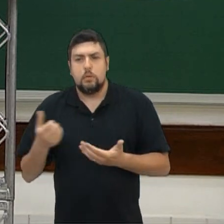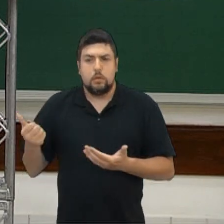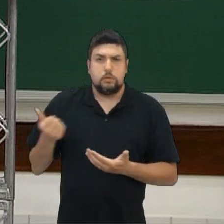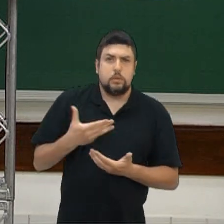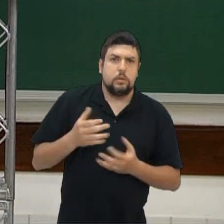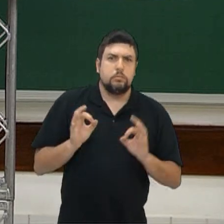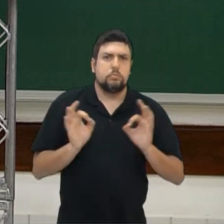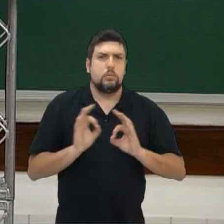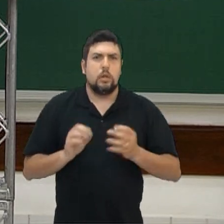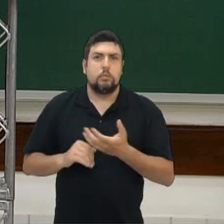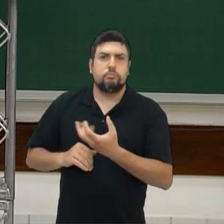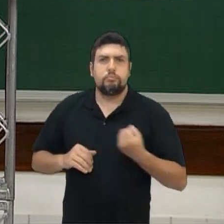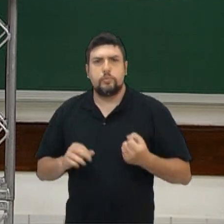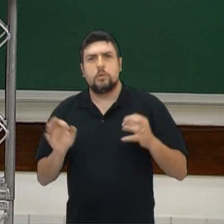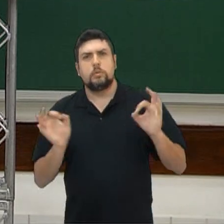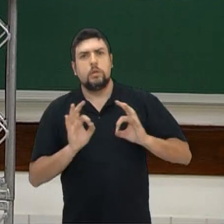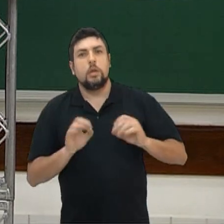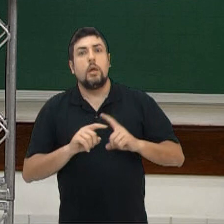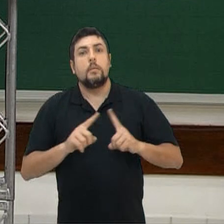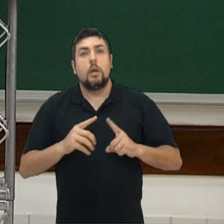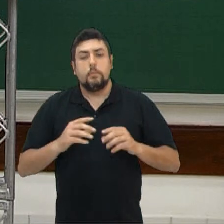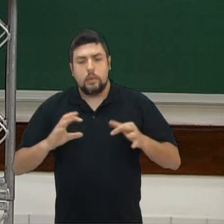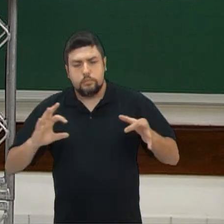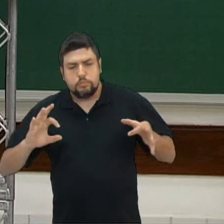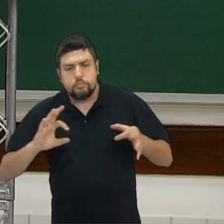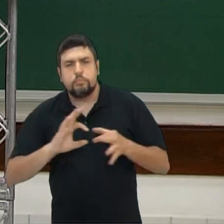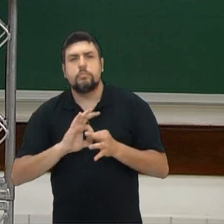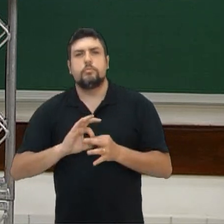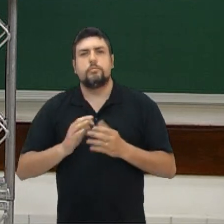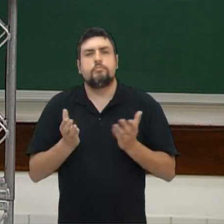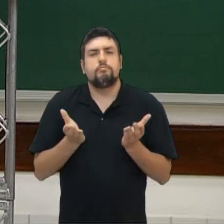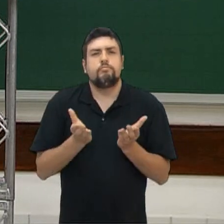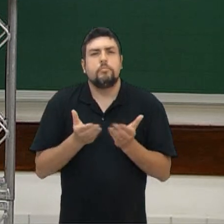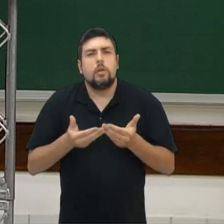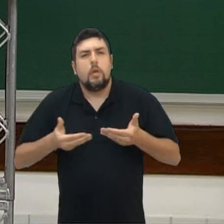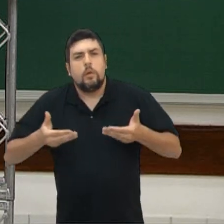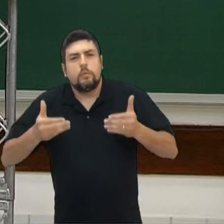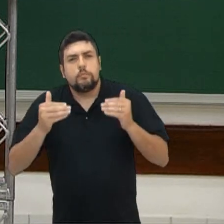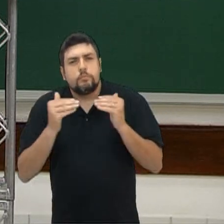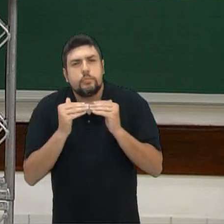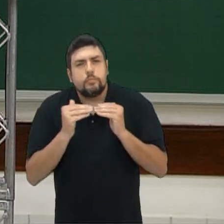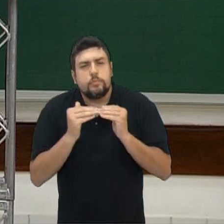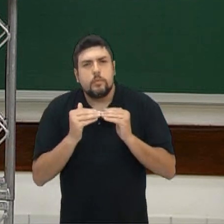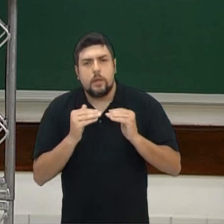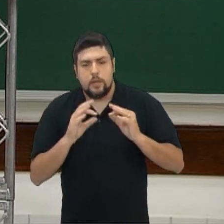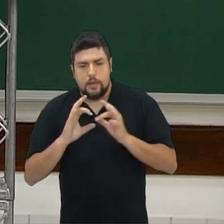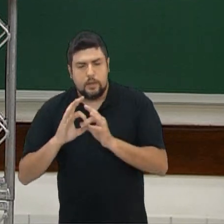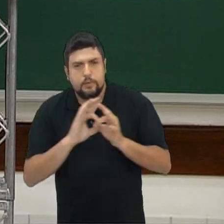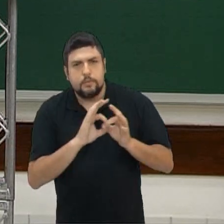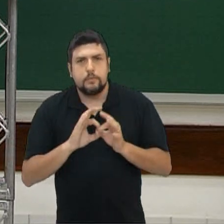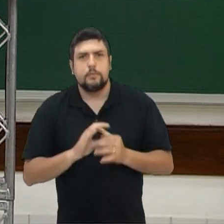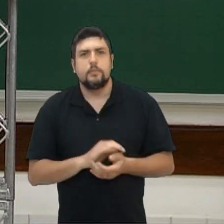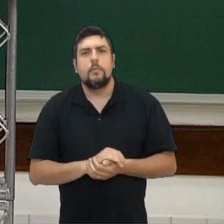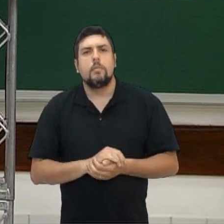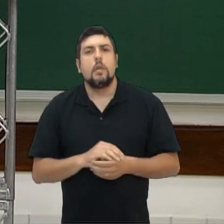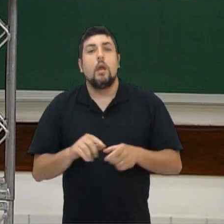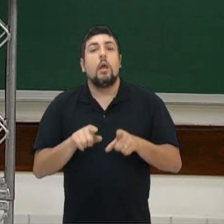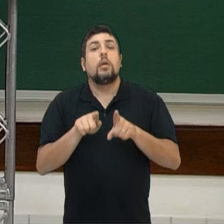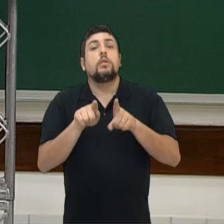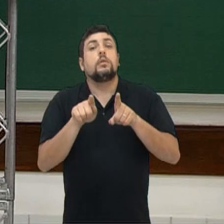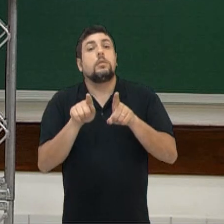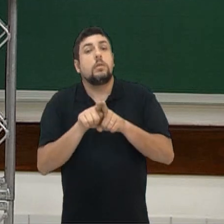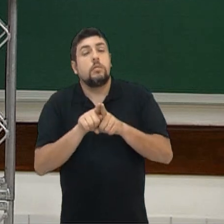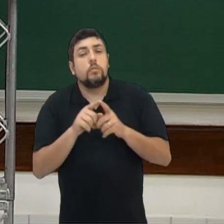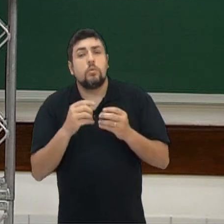recebe, mas eles compartilham os elétrons. Nós já vimos as propriedades também dos